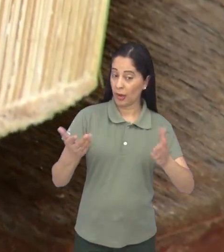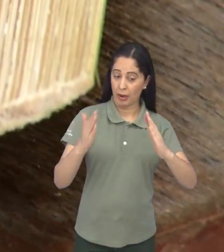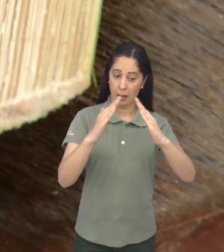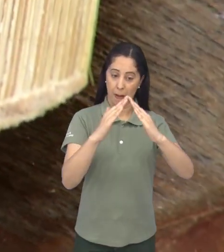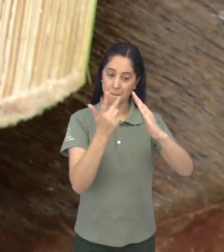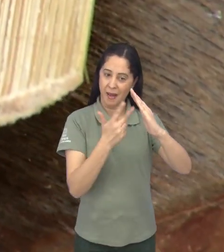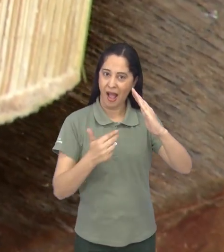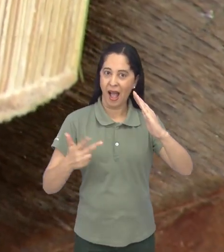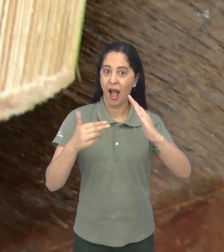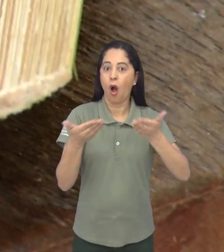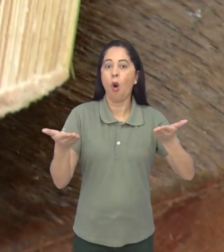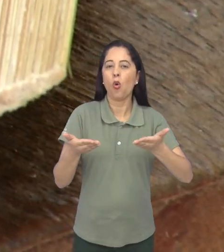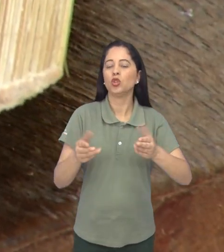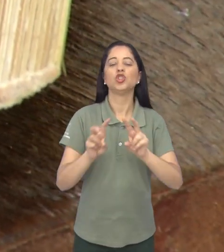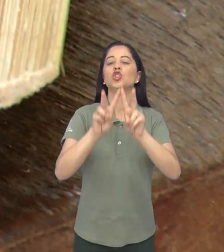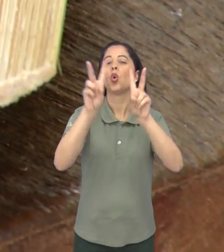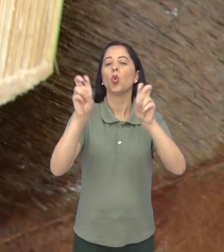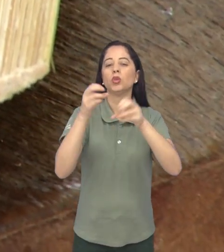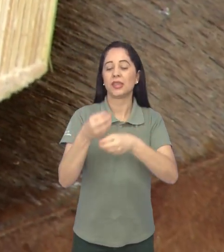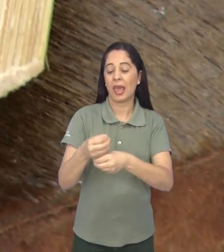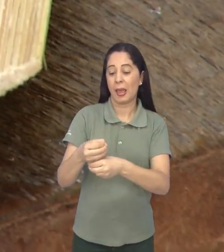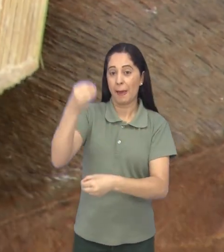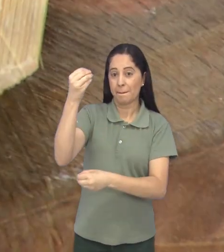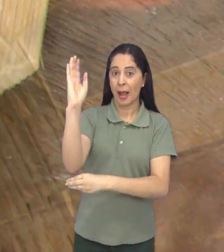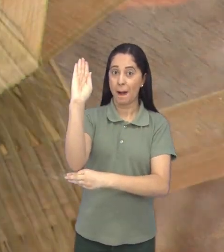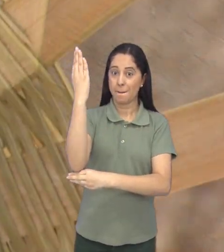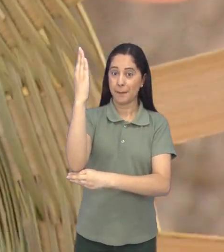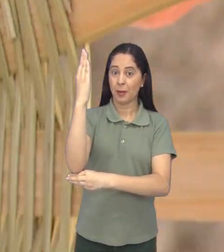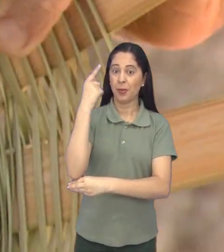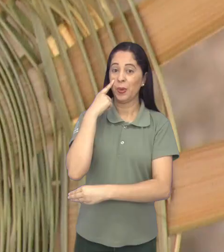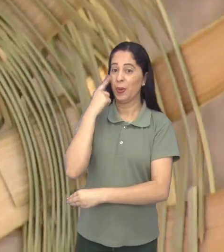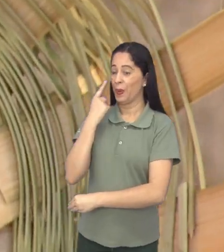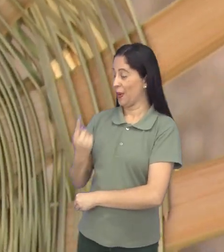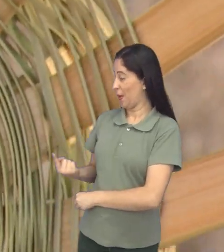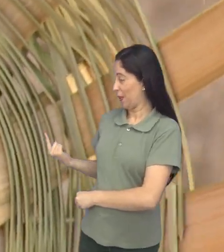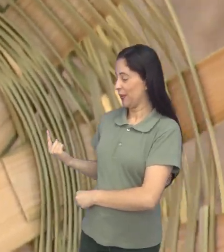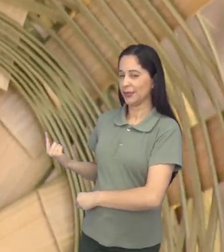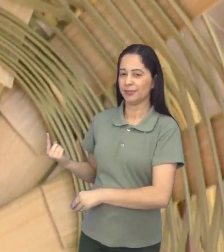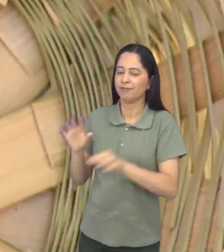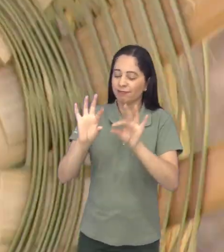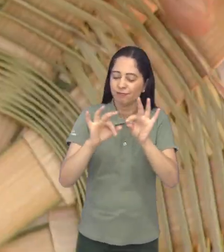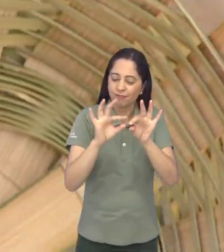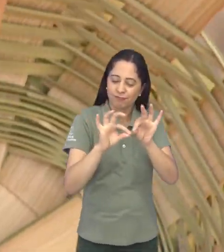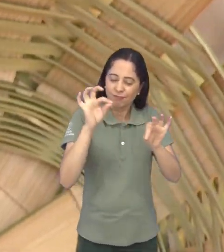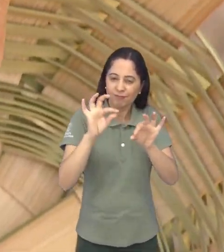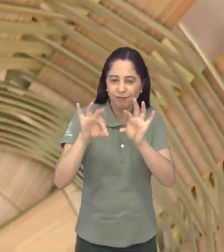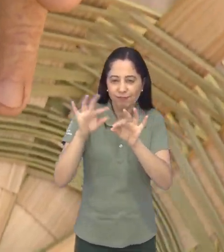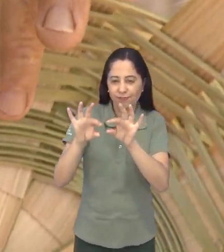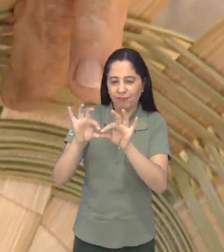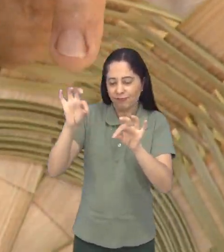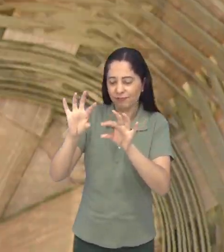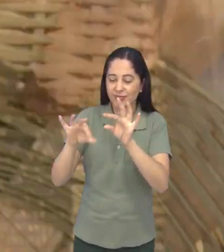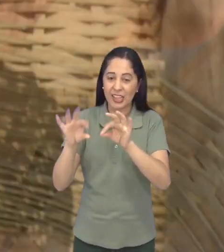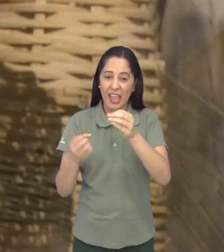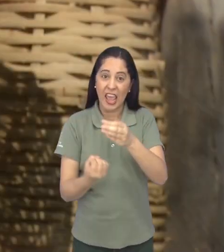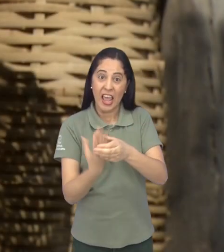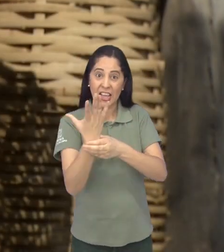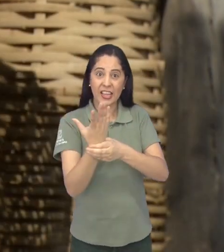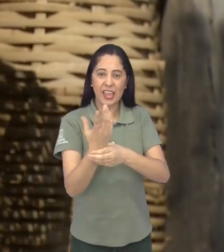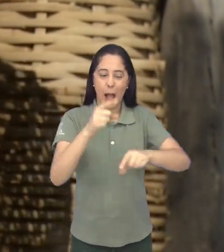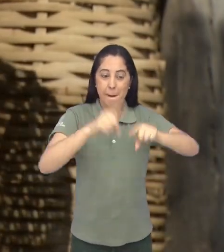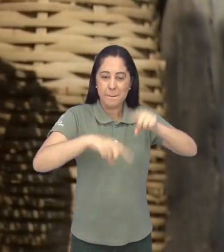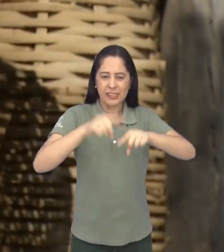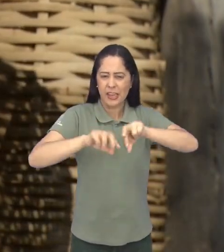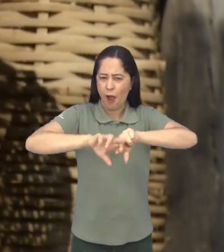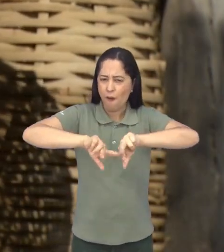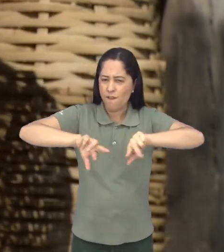Em casa de hoje, estamos falando do bambu, ou melhor, da tecelagem em bambu e a sua utilidade para